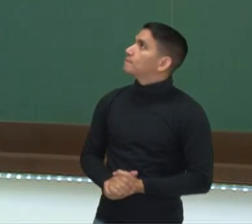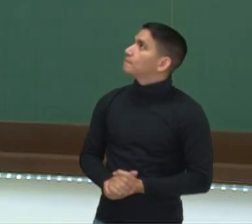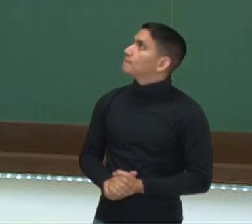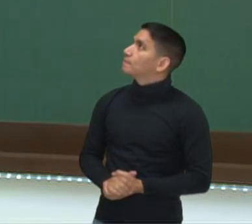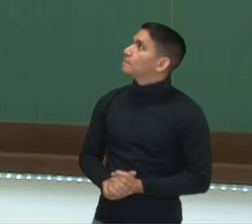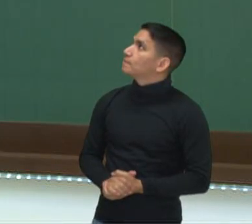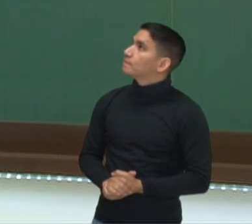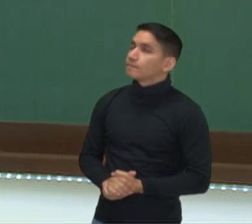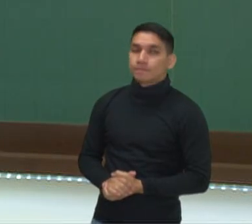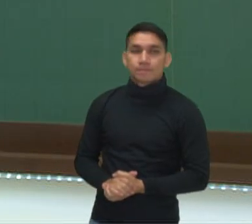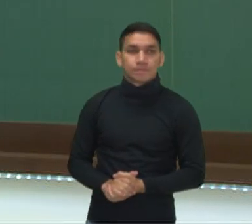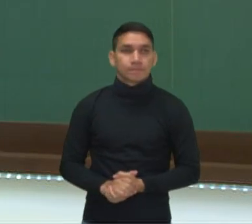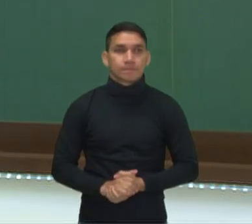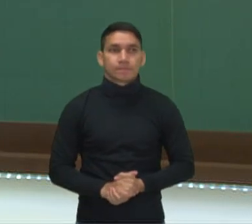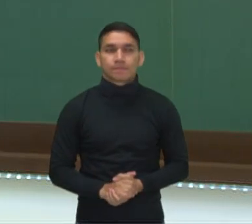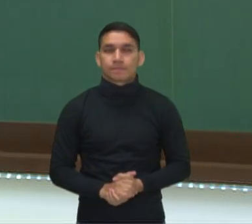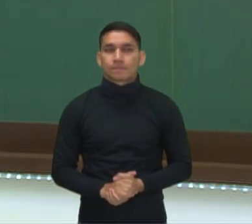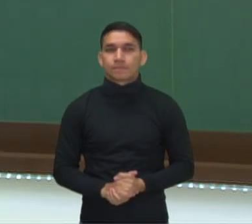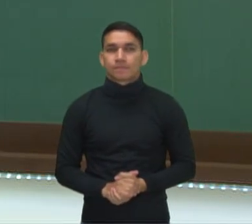menos 4ac.